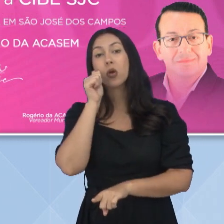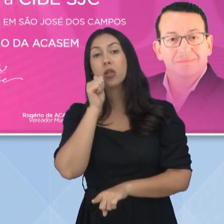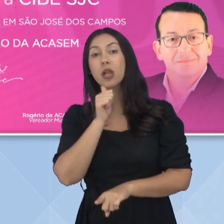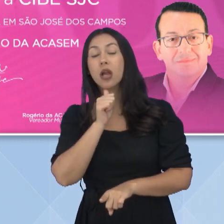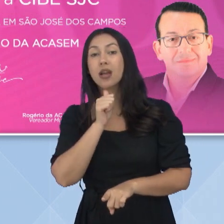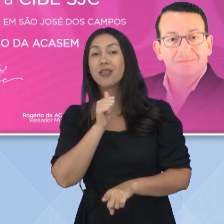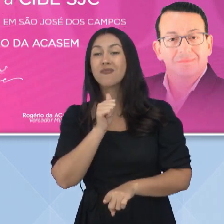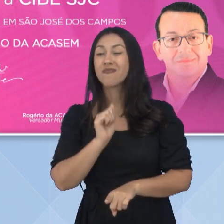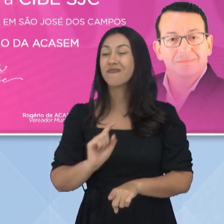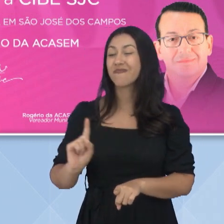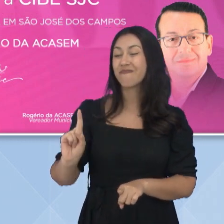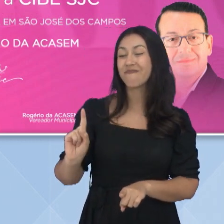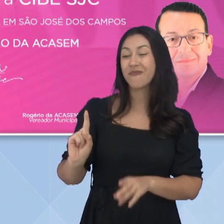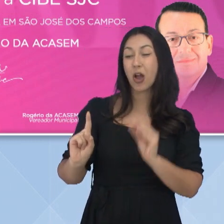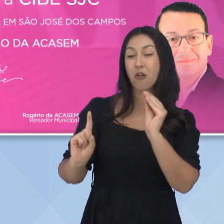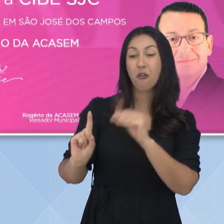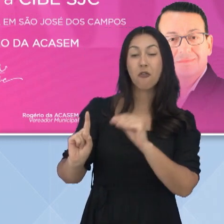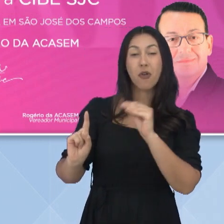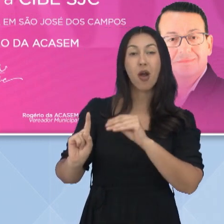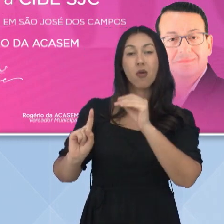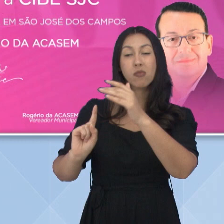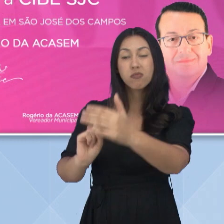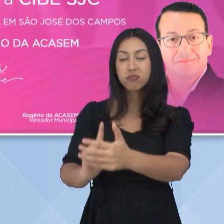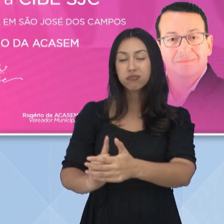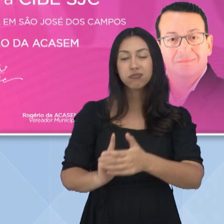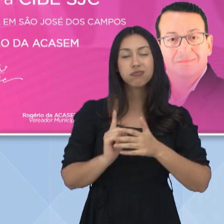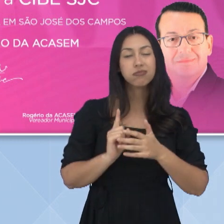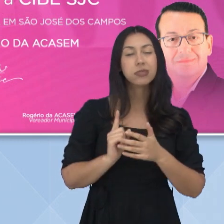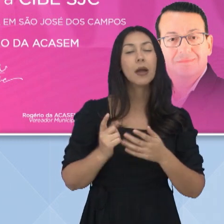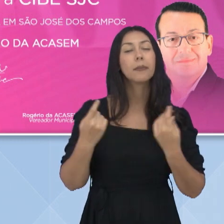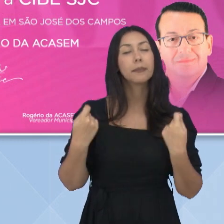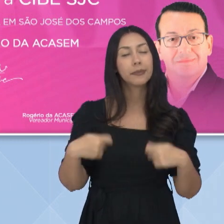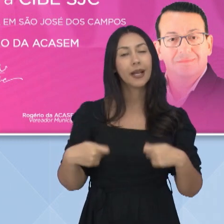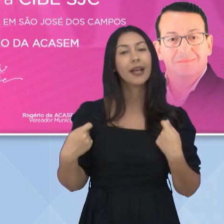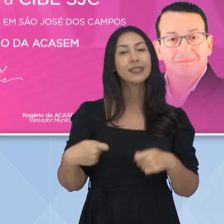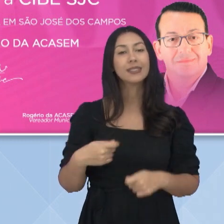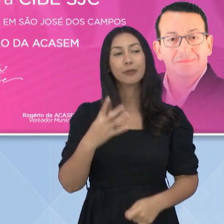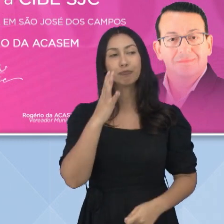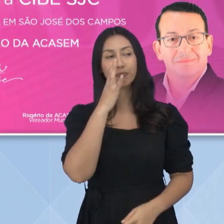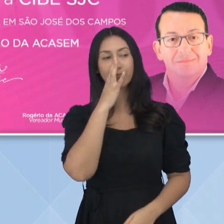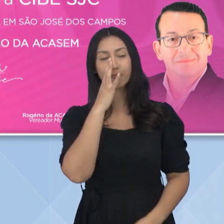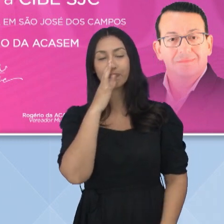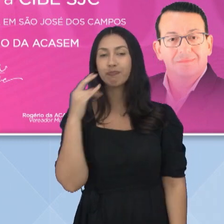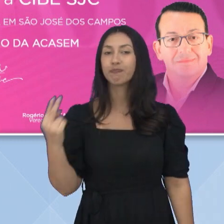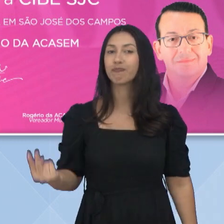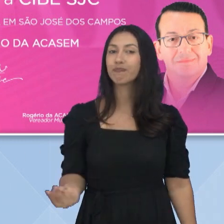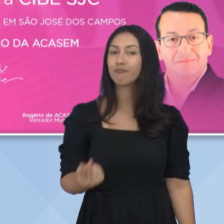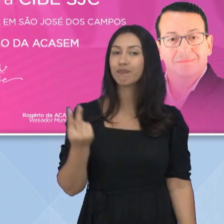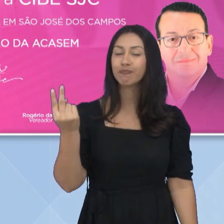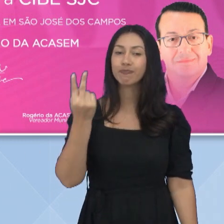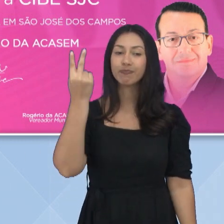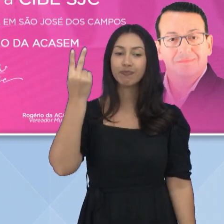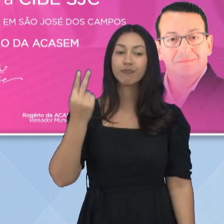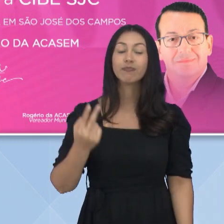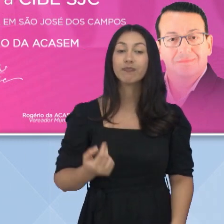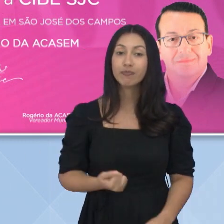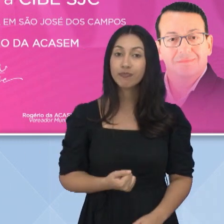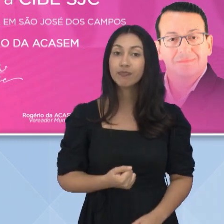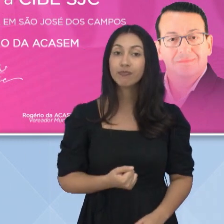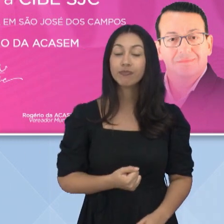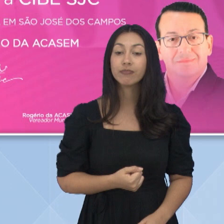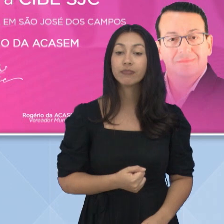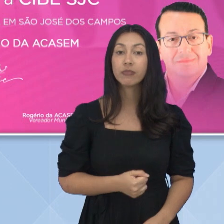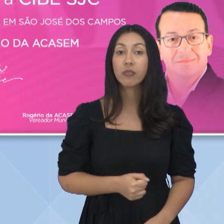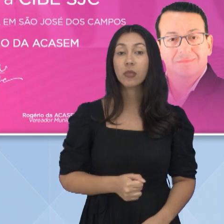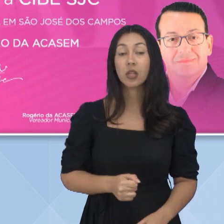de vulnerabilidade merecem ser reconhecidos e valorizados. Através da